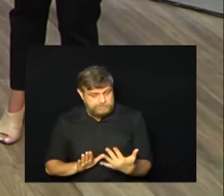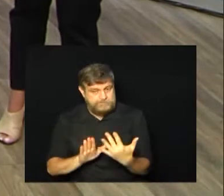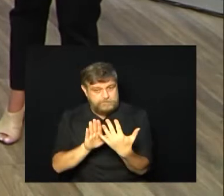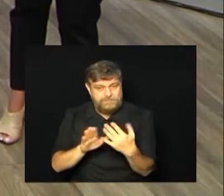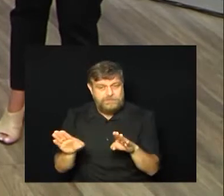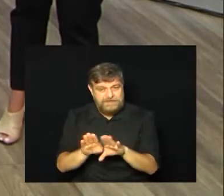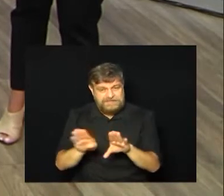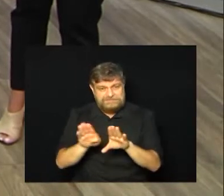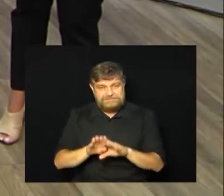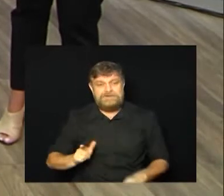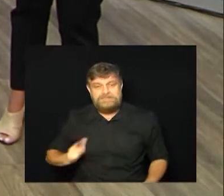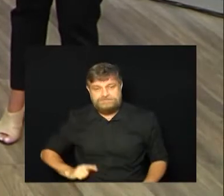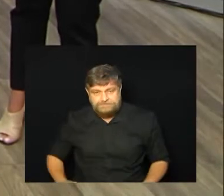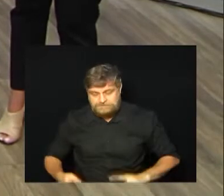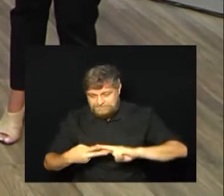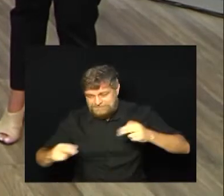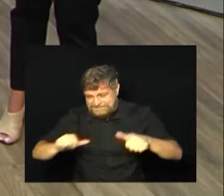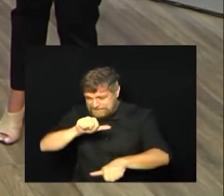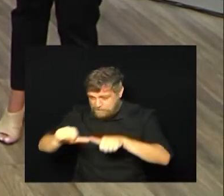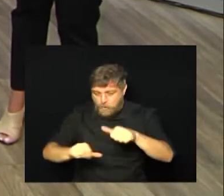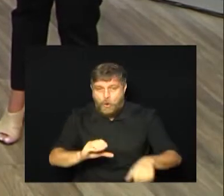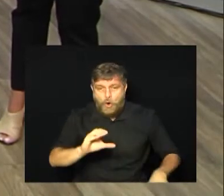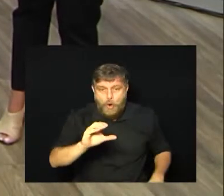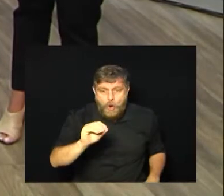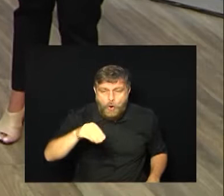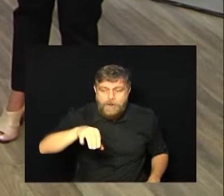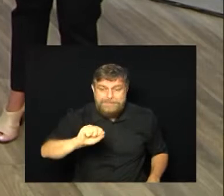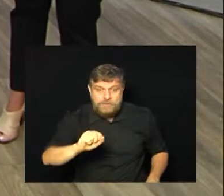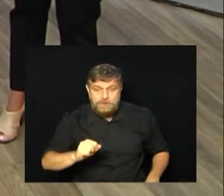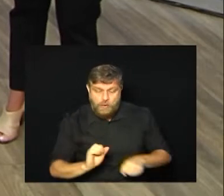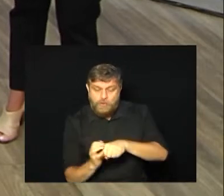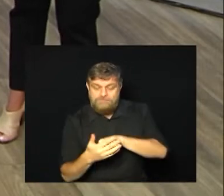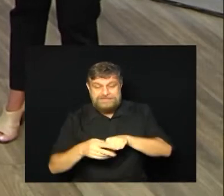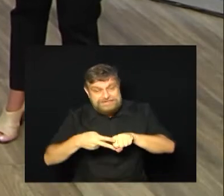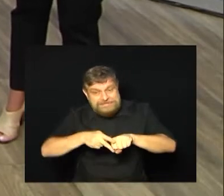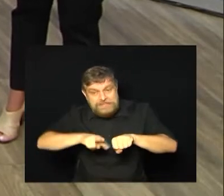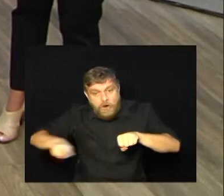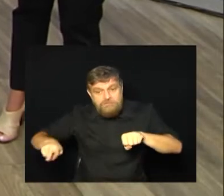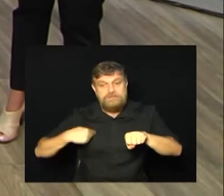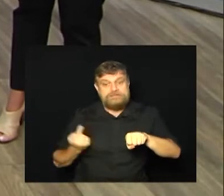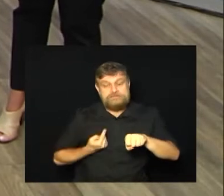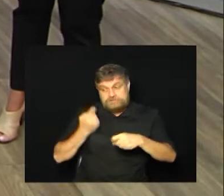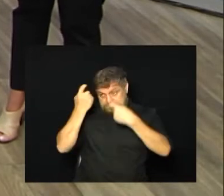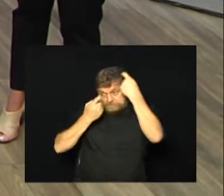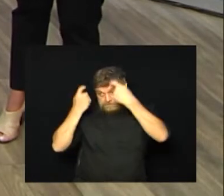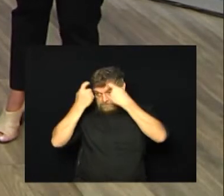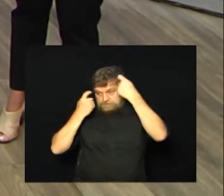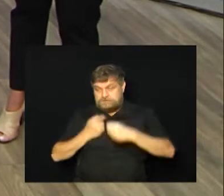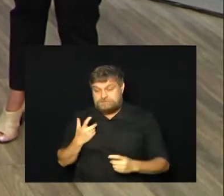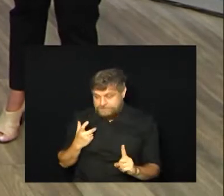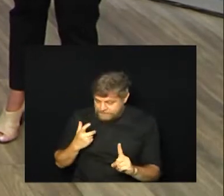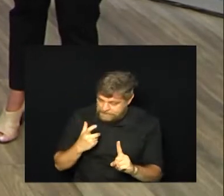principalmente as variantes, a Omicron, que também é uma variante que preocupa bastante, e o que nos ajuda é a